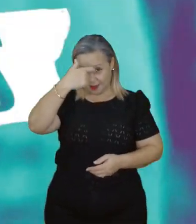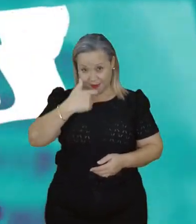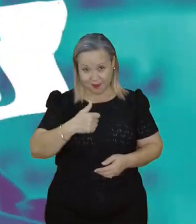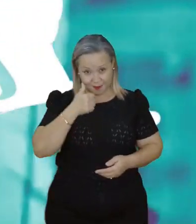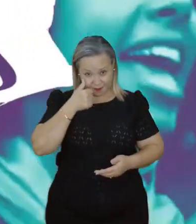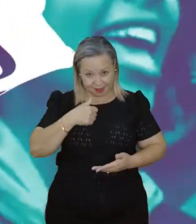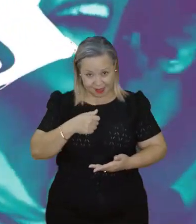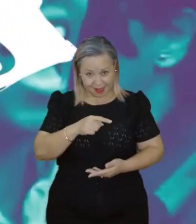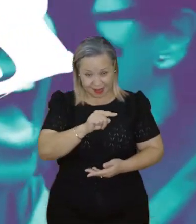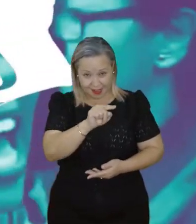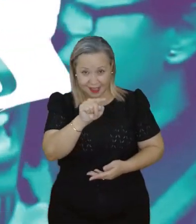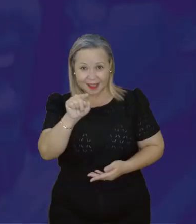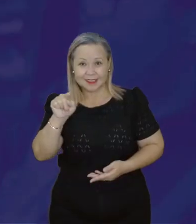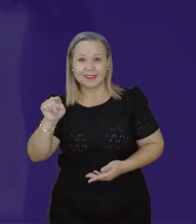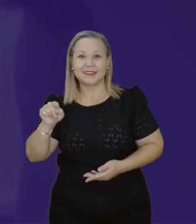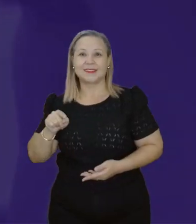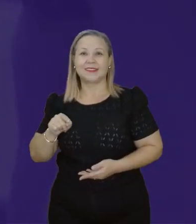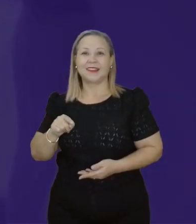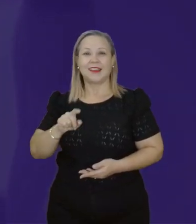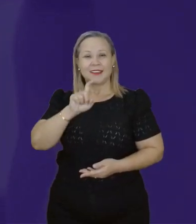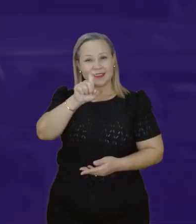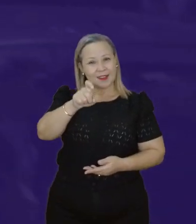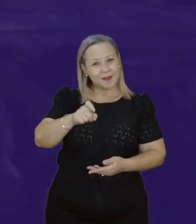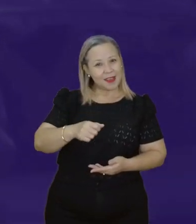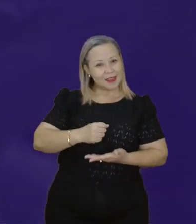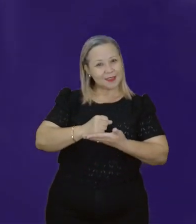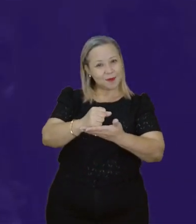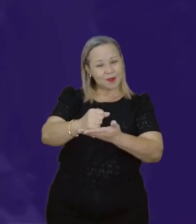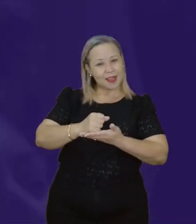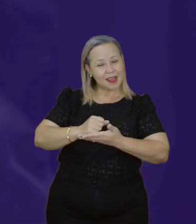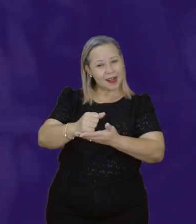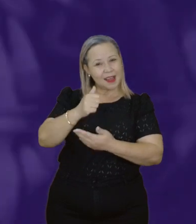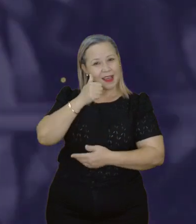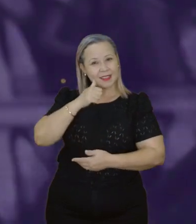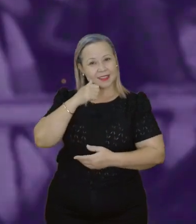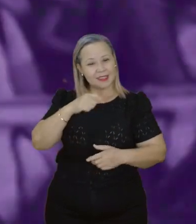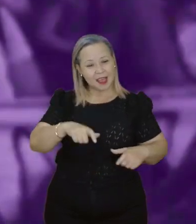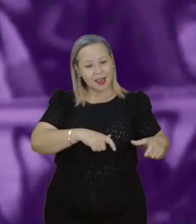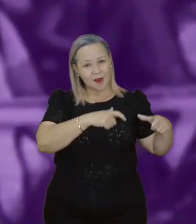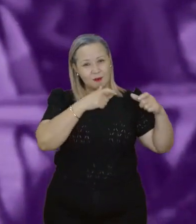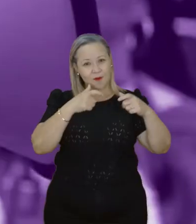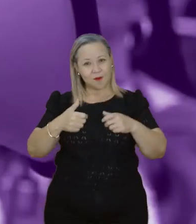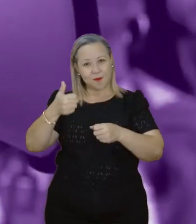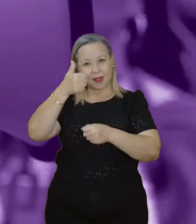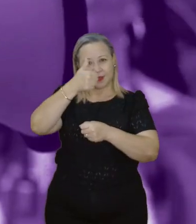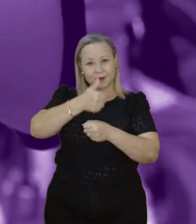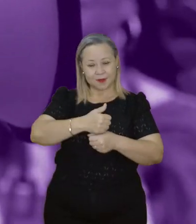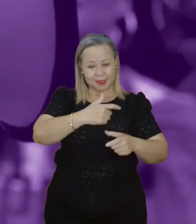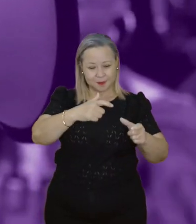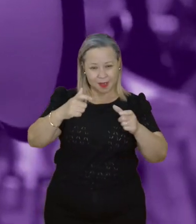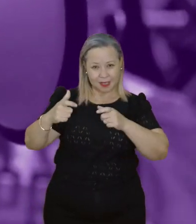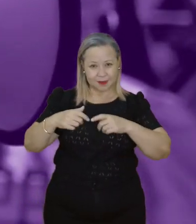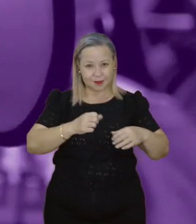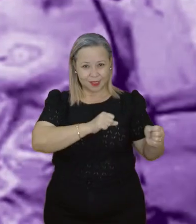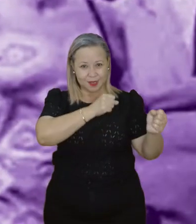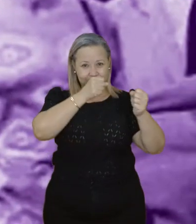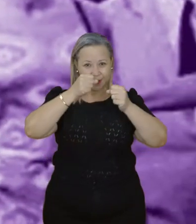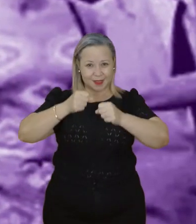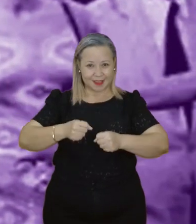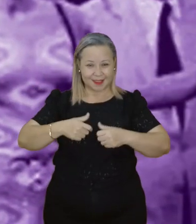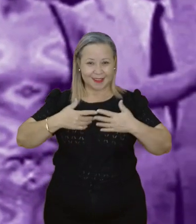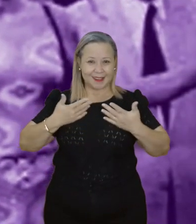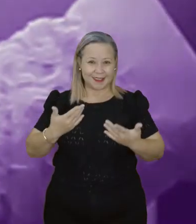Eu sou uma delas, são elas por elas, ocupando os espaços